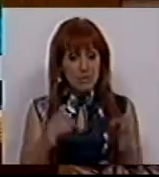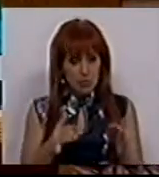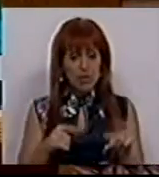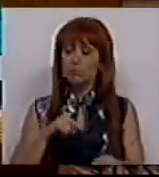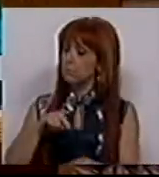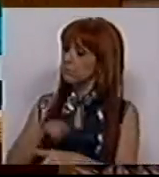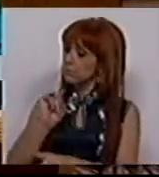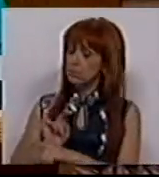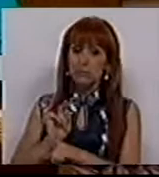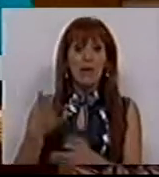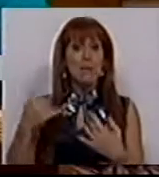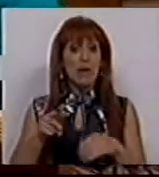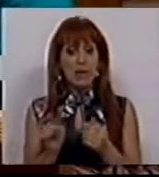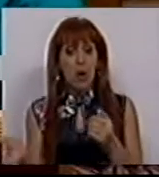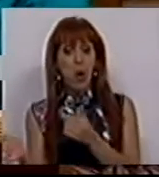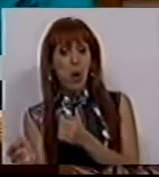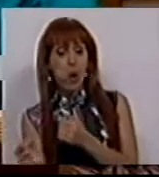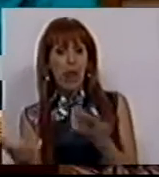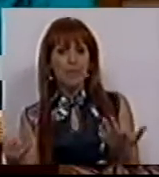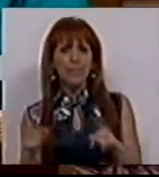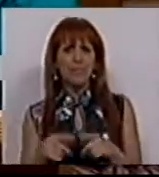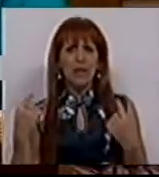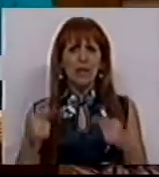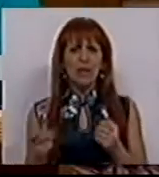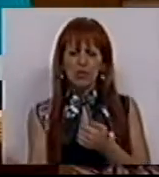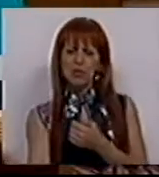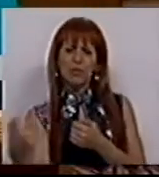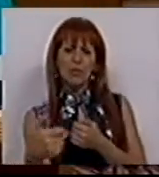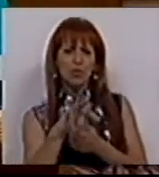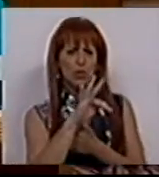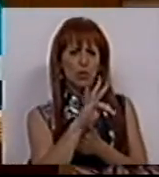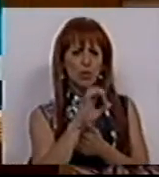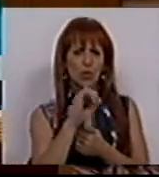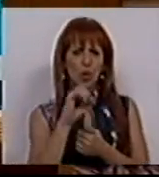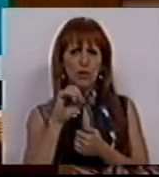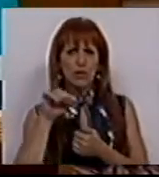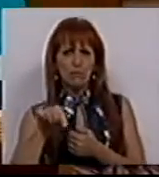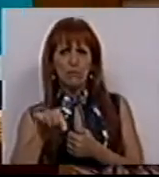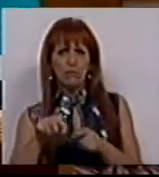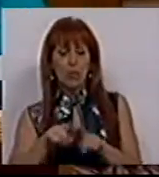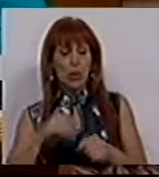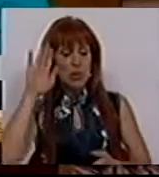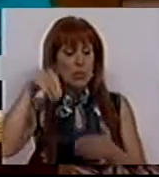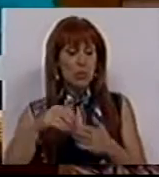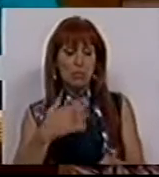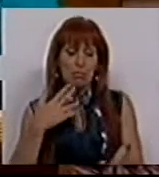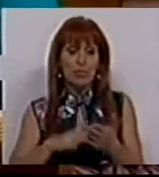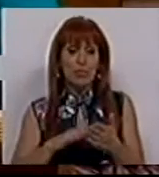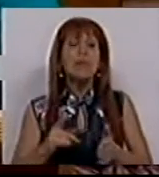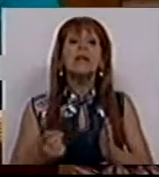Ao mesmo tempo, mas pela porta das traseiras, fizeram entrar quase 60 mil para funções que se provaram